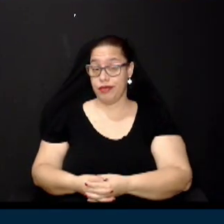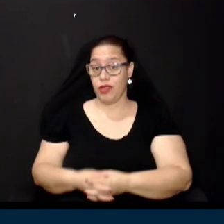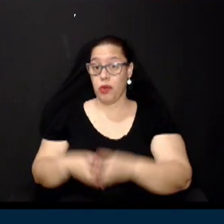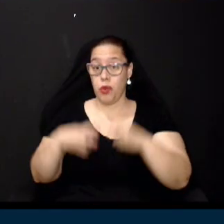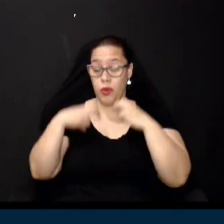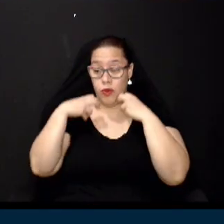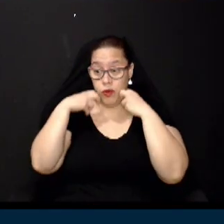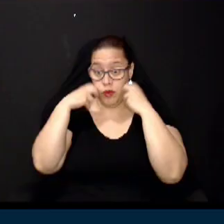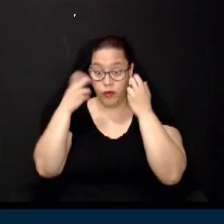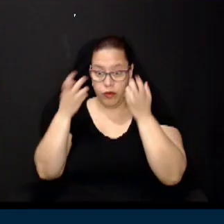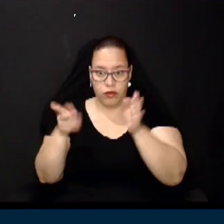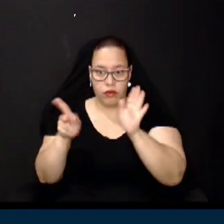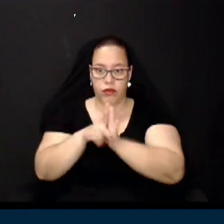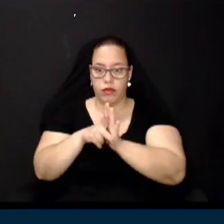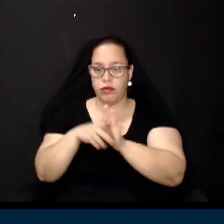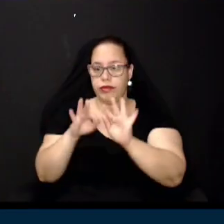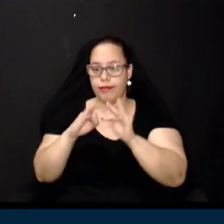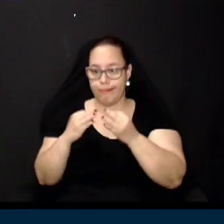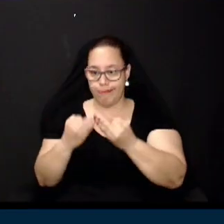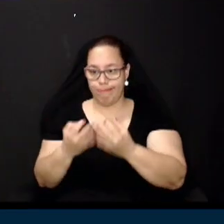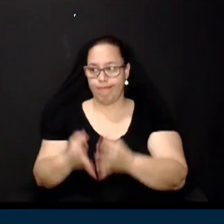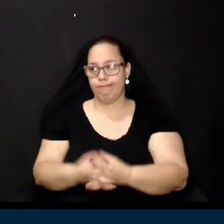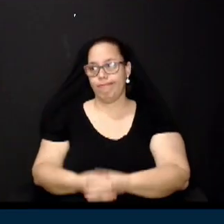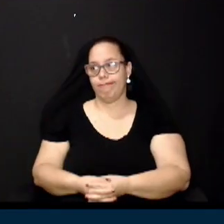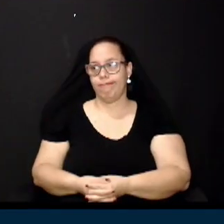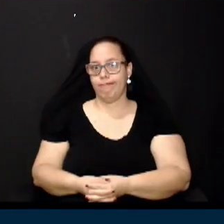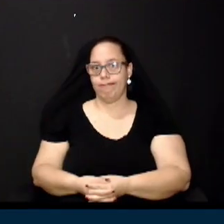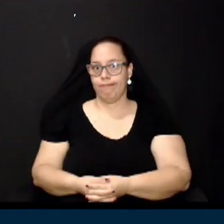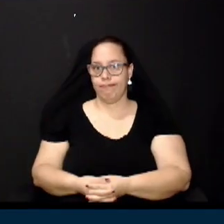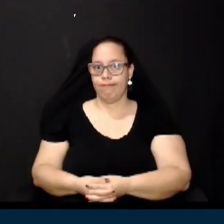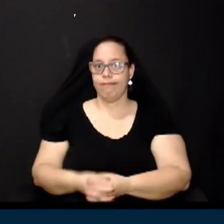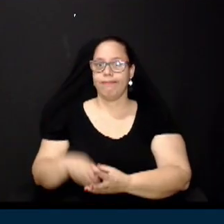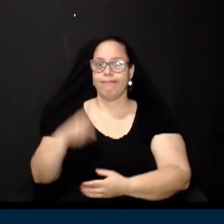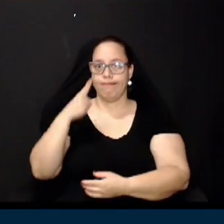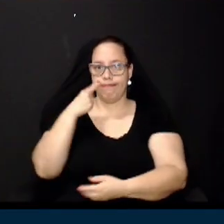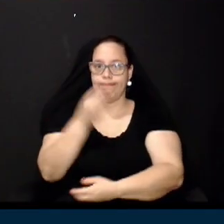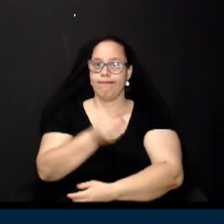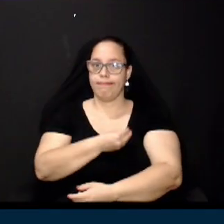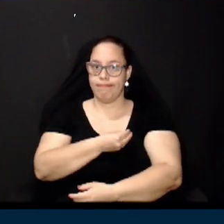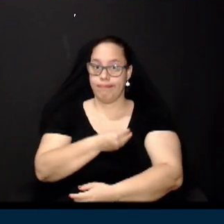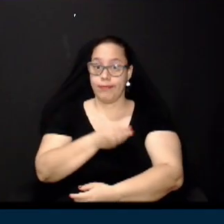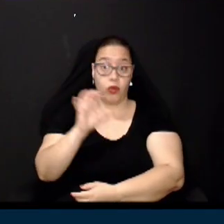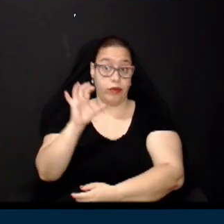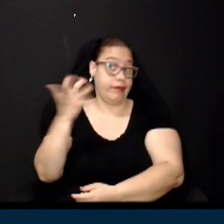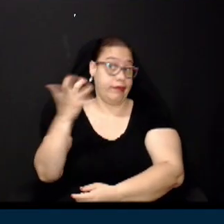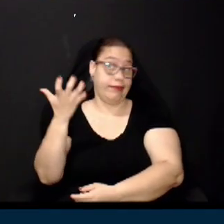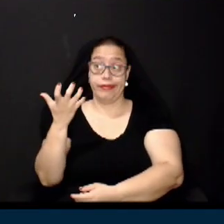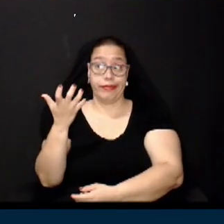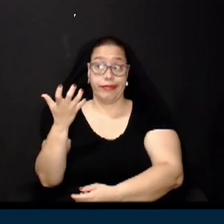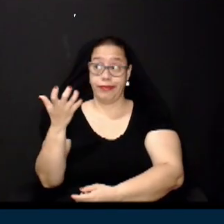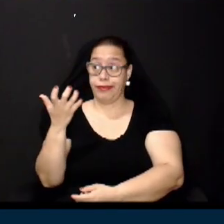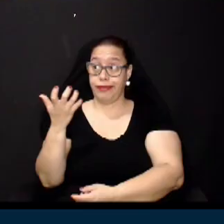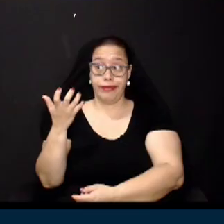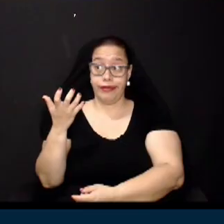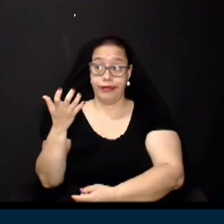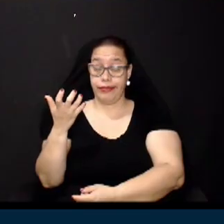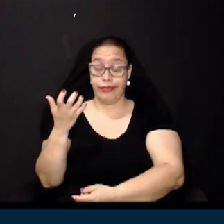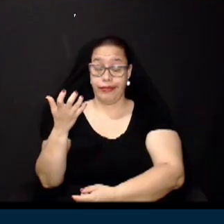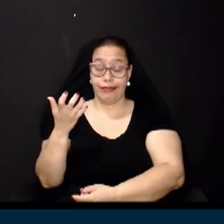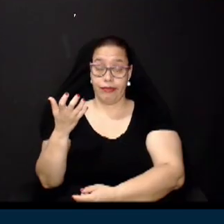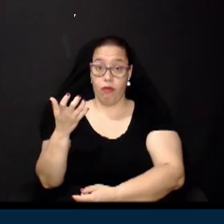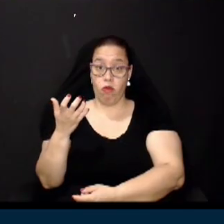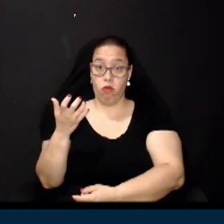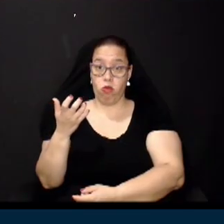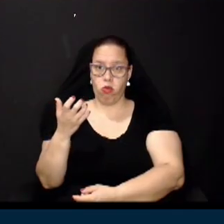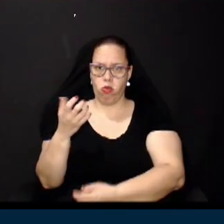na própria família, né? E a gente vê isso acontecer e não é assim algo que passa